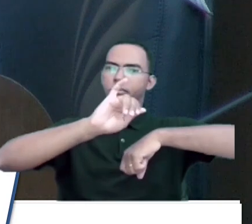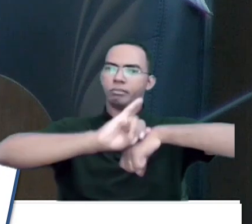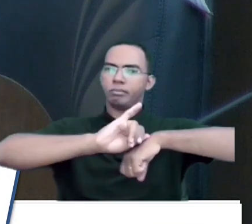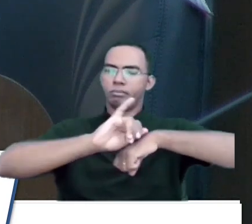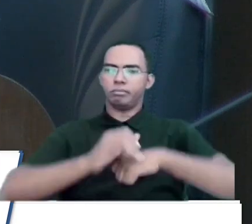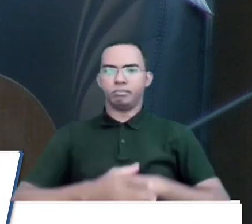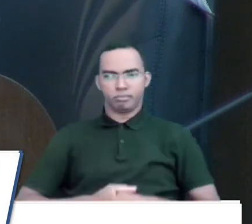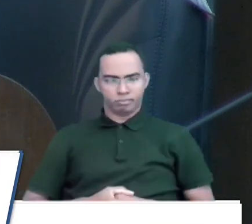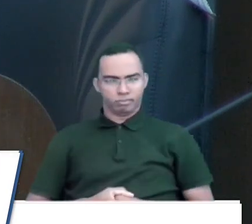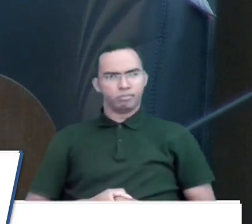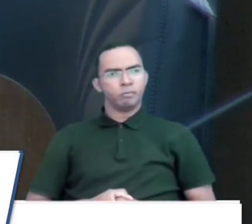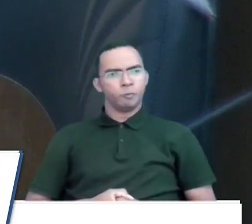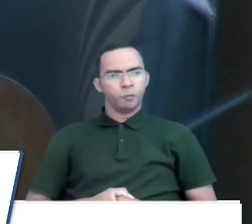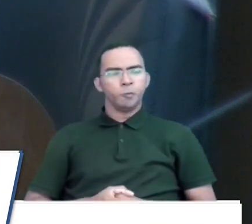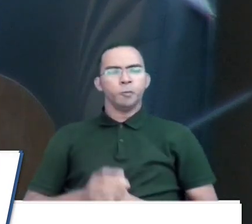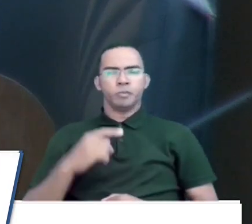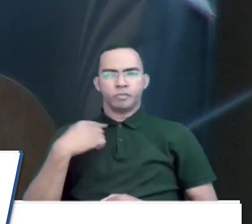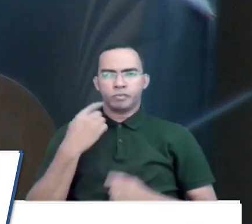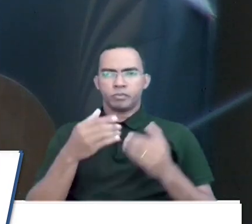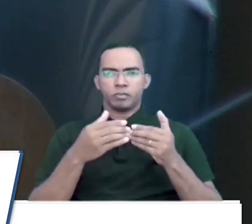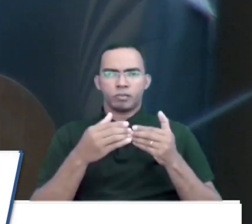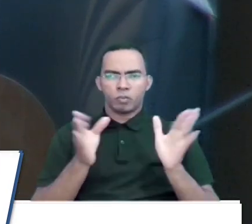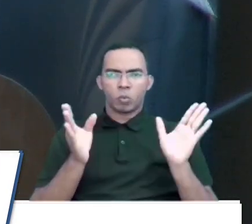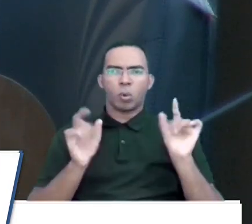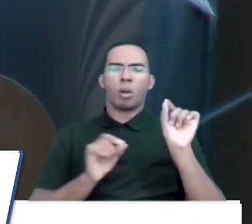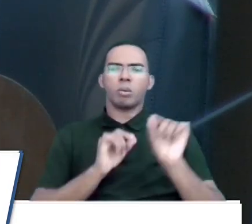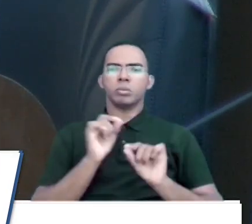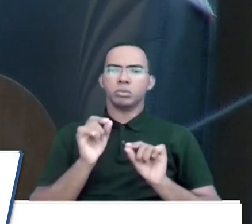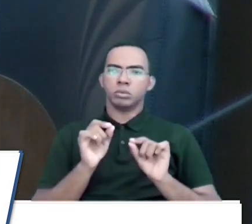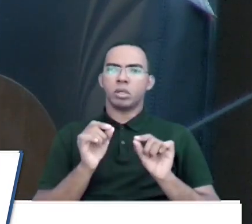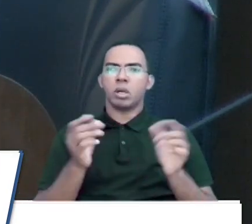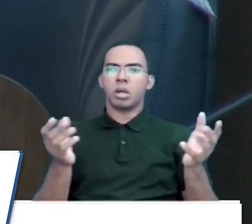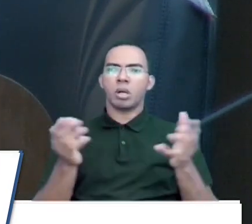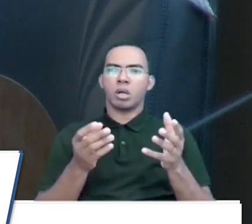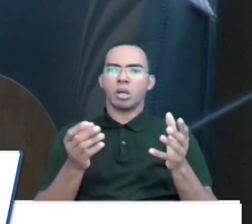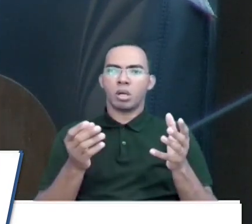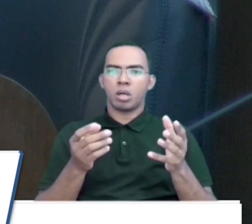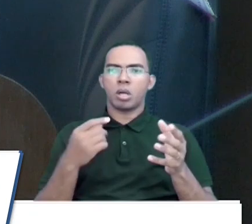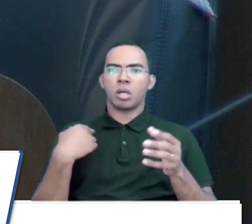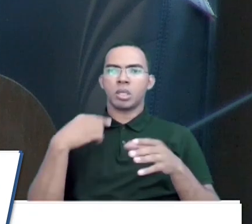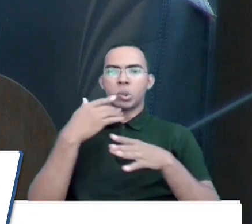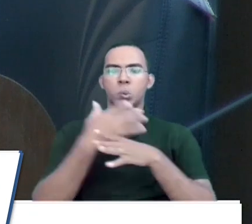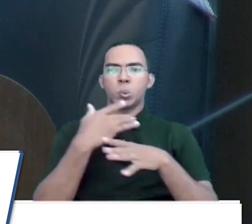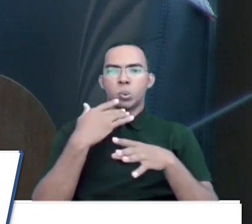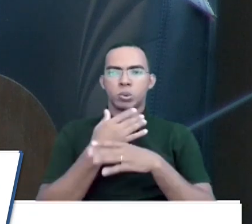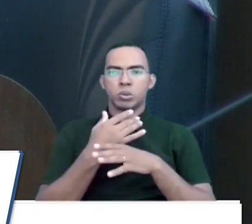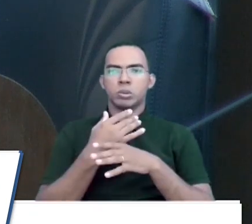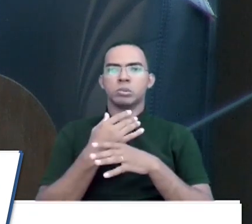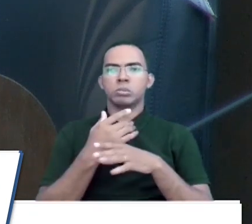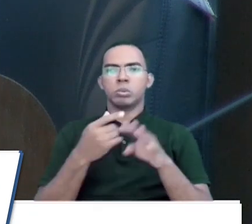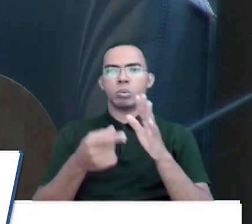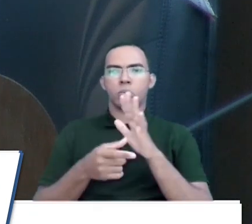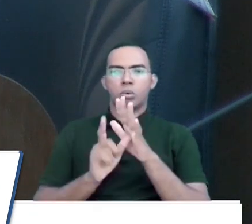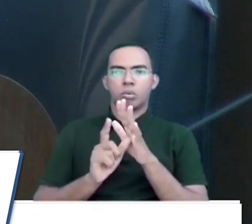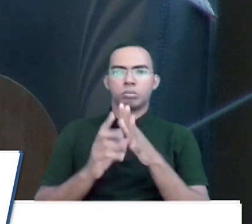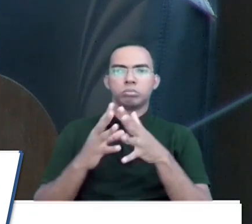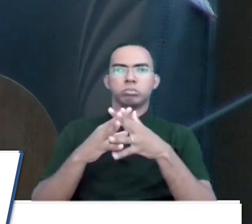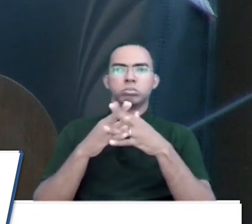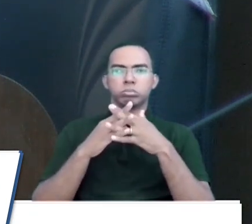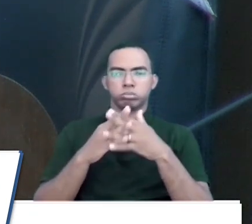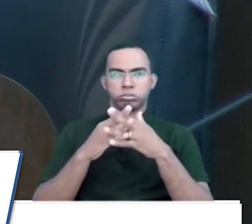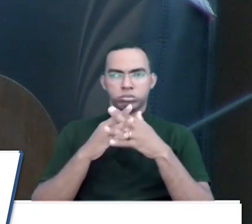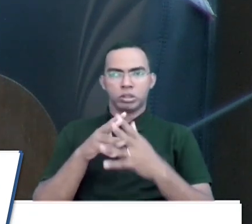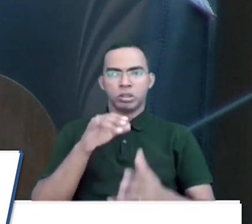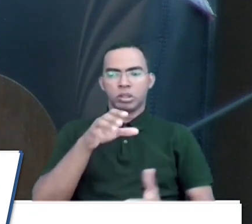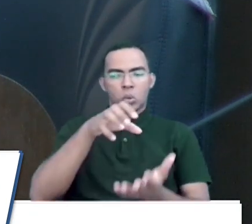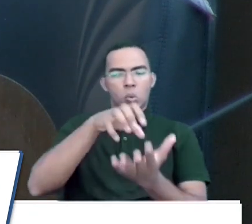Então, nós estamos abrindo nossa cidade um precedente muito complicado. Centro